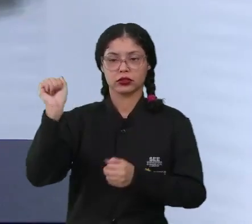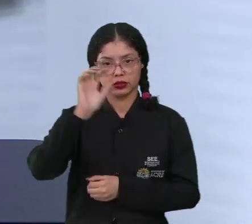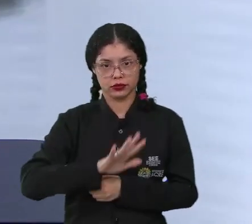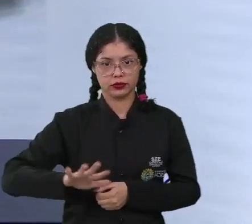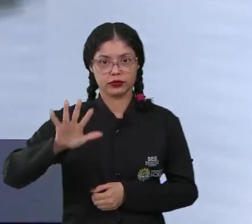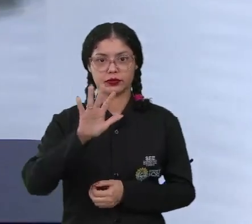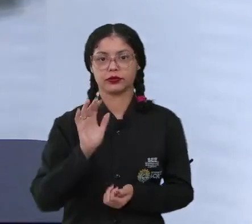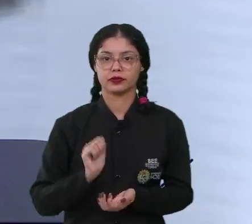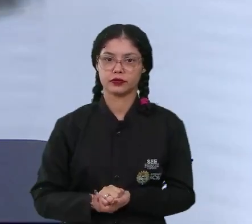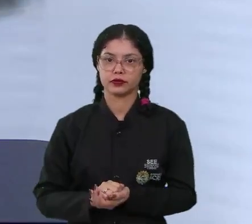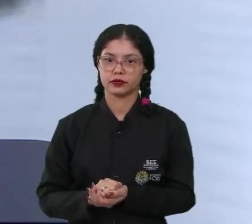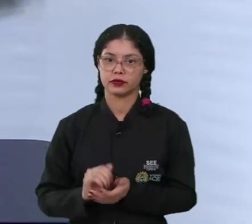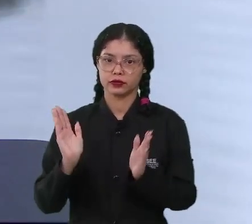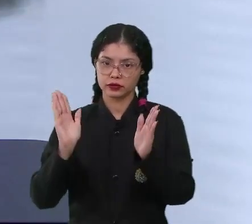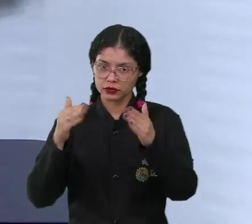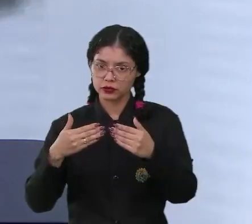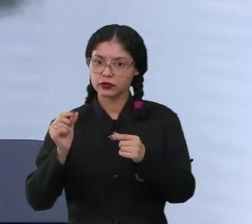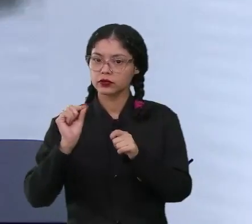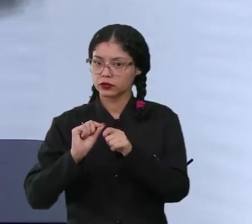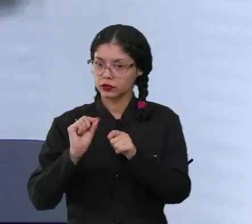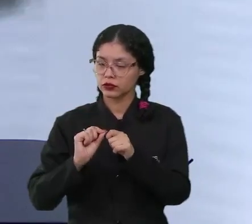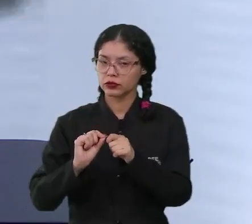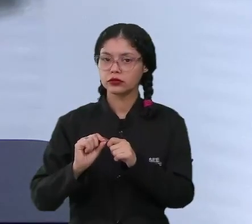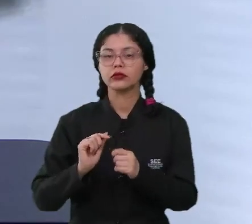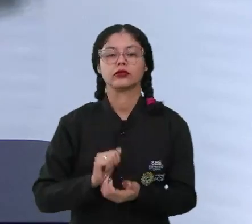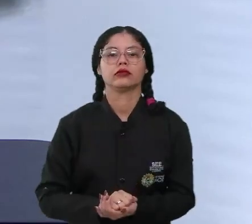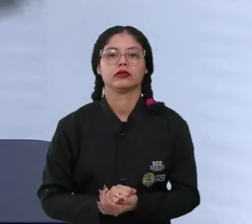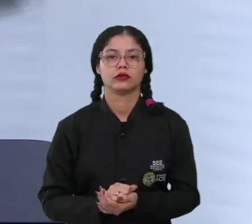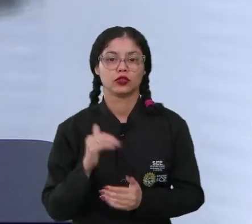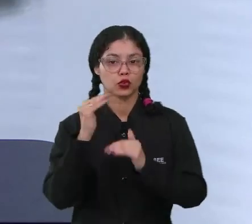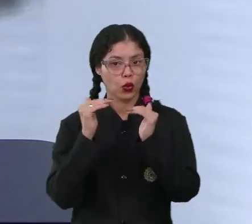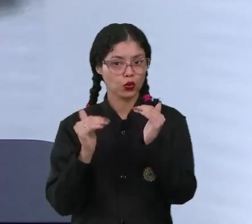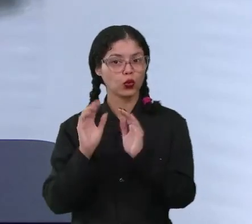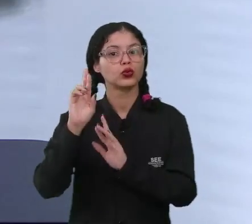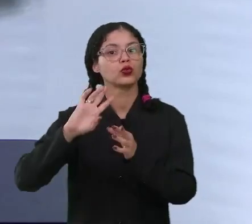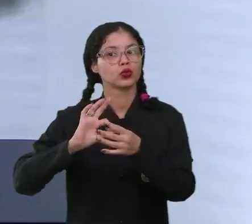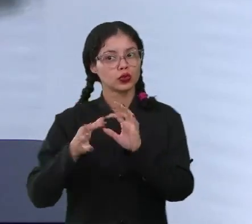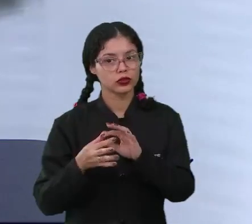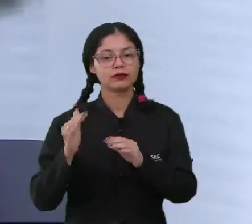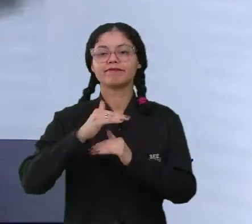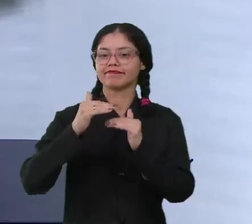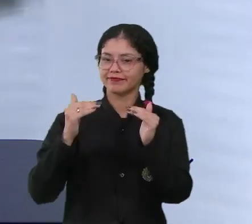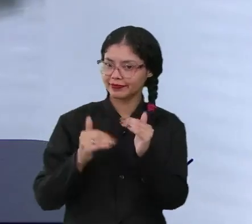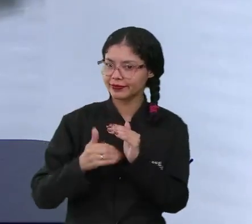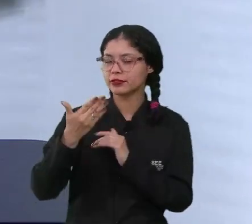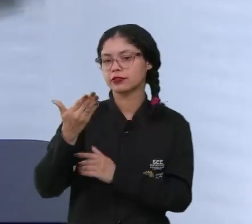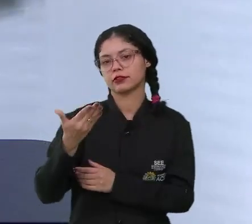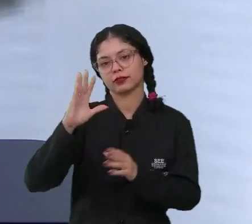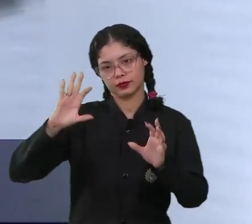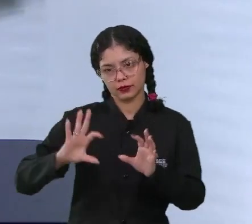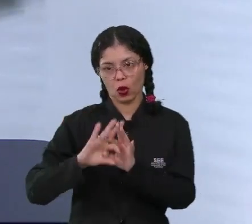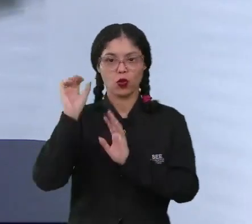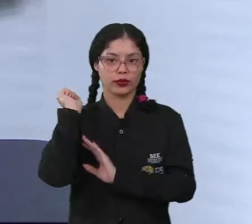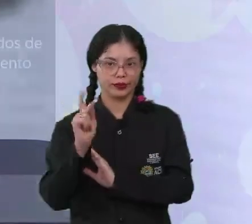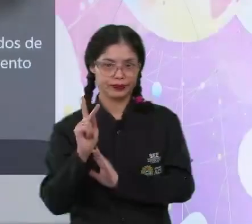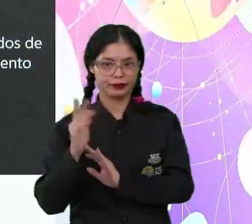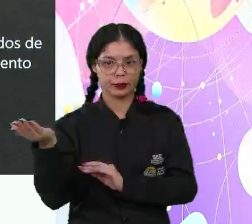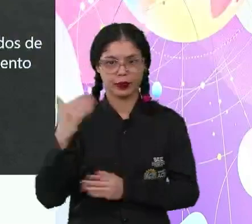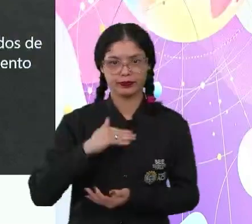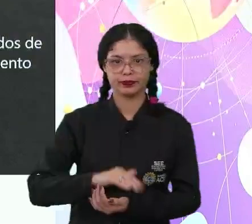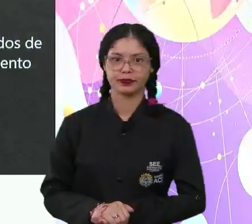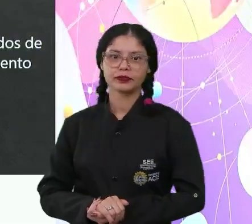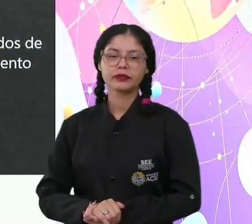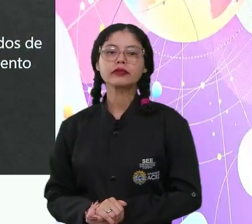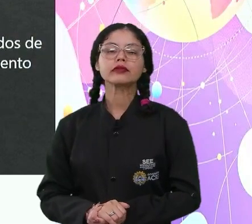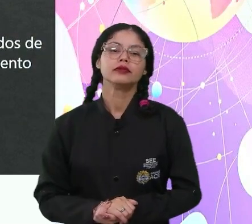transnacionais, para a gente fazer aí um fechamento de todo esse contexto, de toda essa interconexão. Vamos lá.